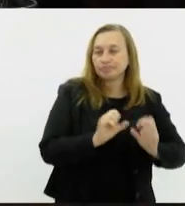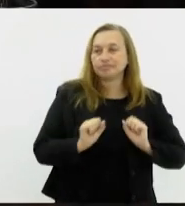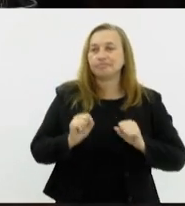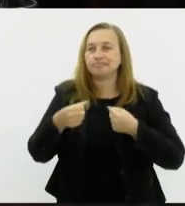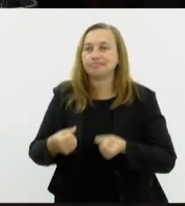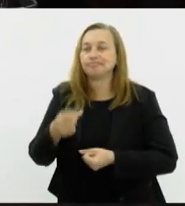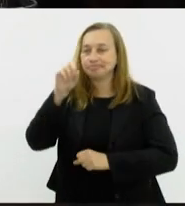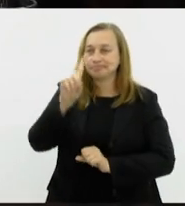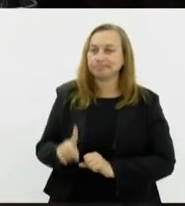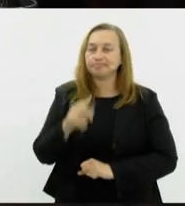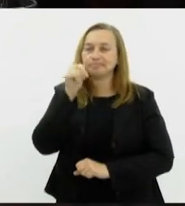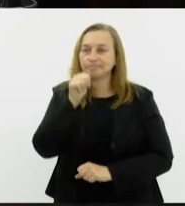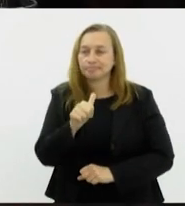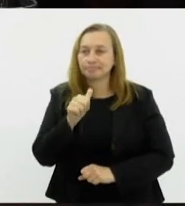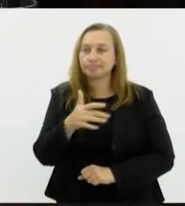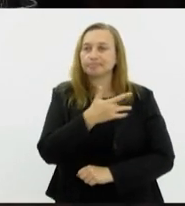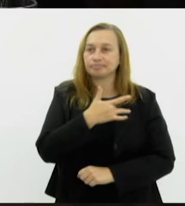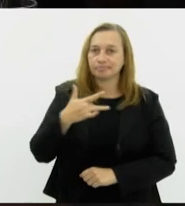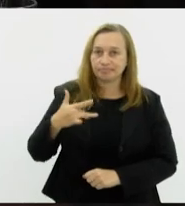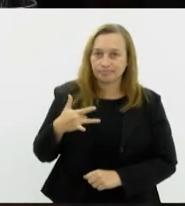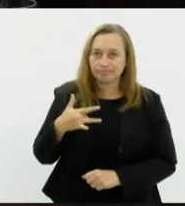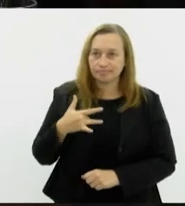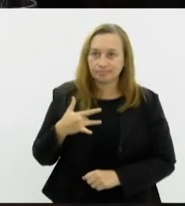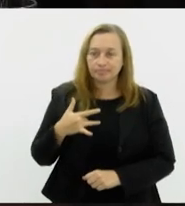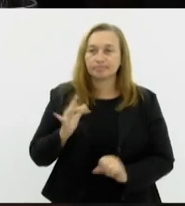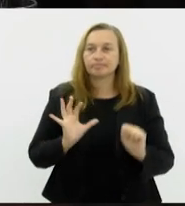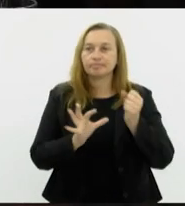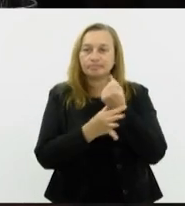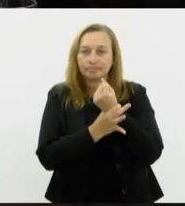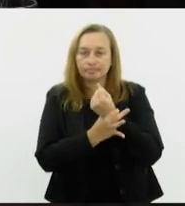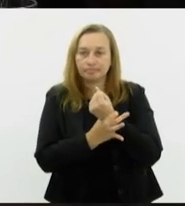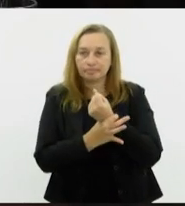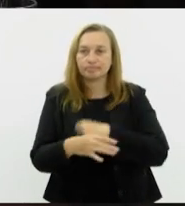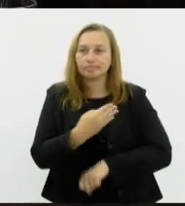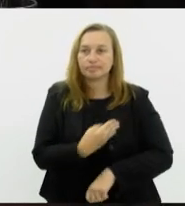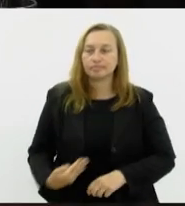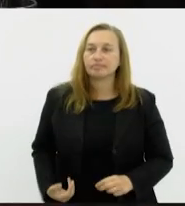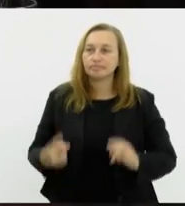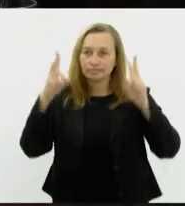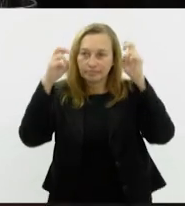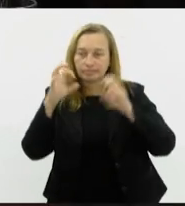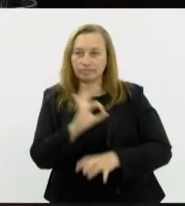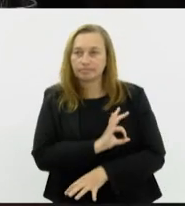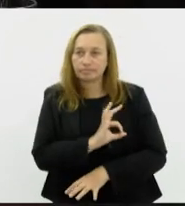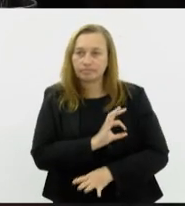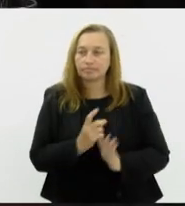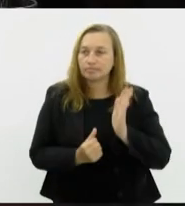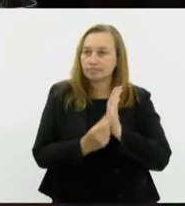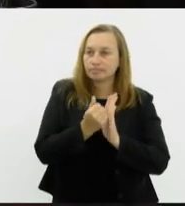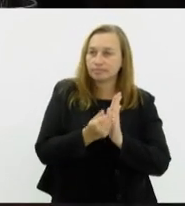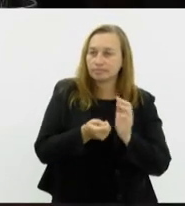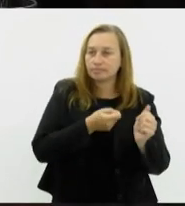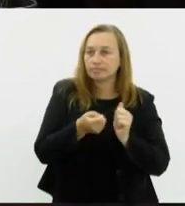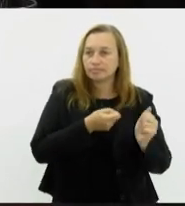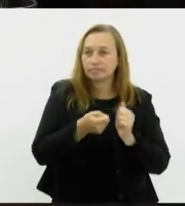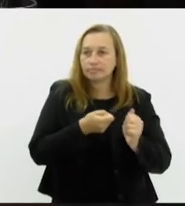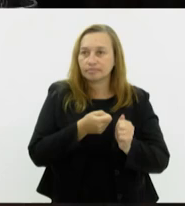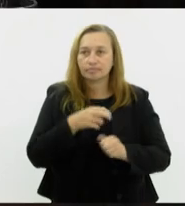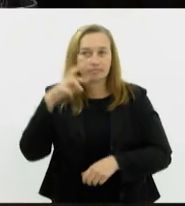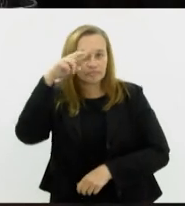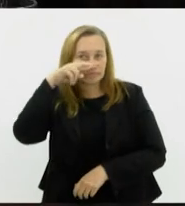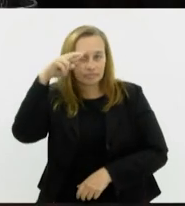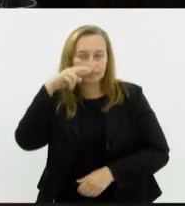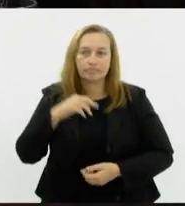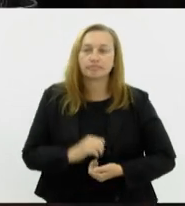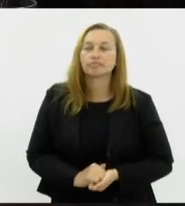dos Direitos da Mulher, de Saúde, Segurança Pública e Assuntos de Polícia, de Orçamento, Finanças, Fiscalização Financeira